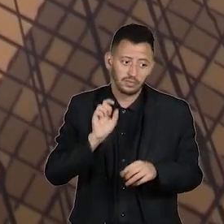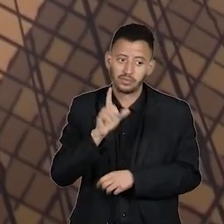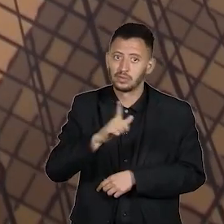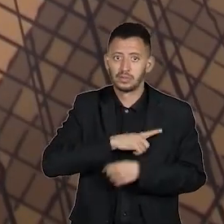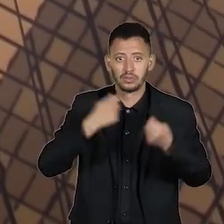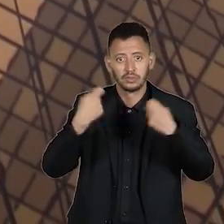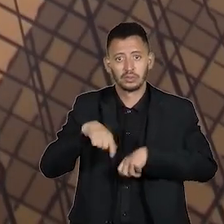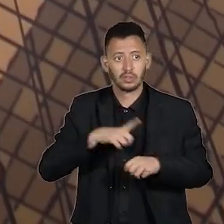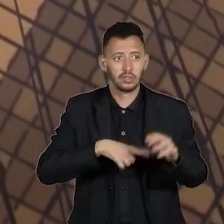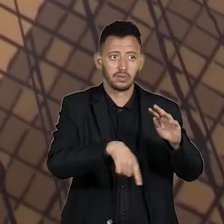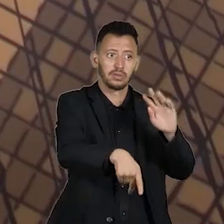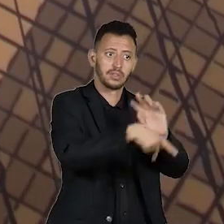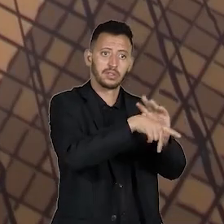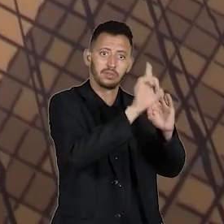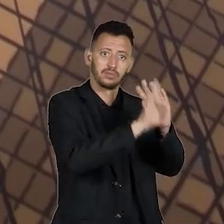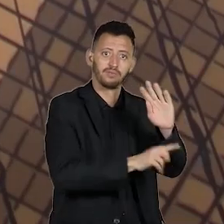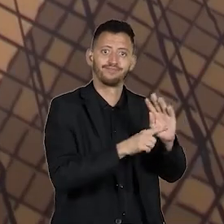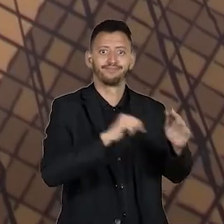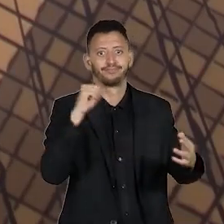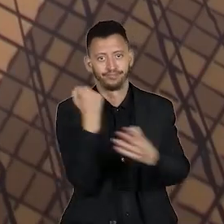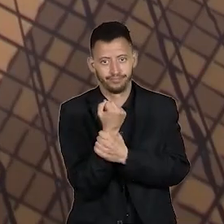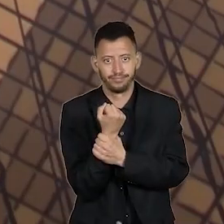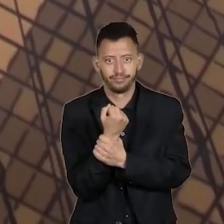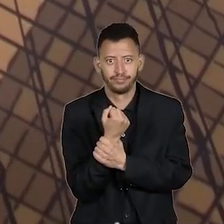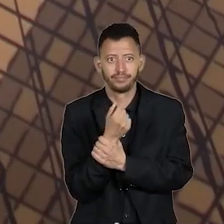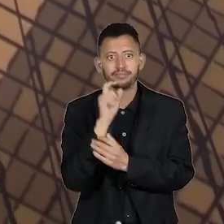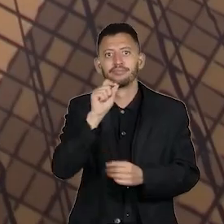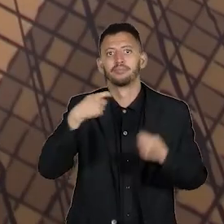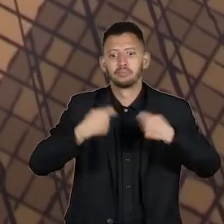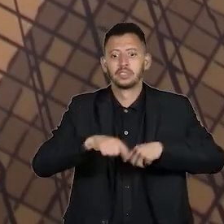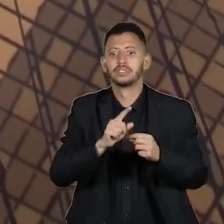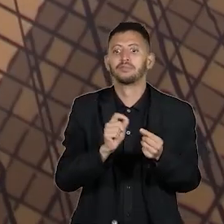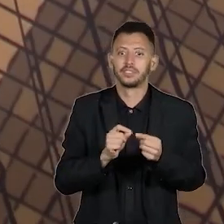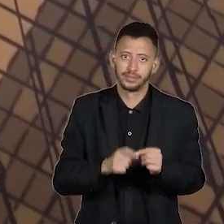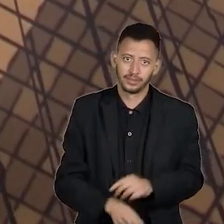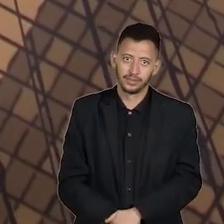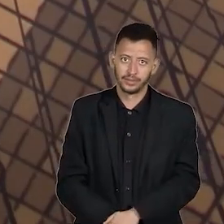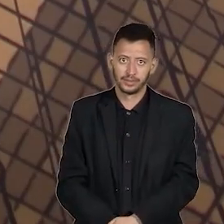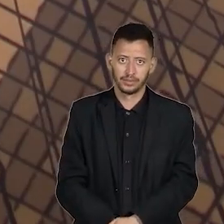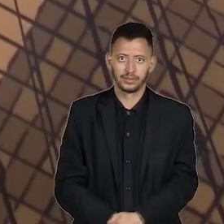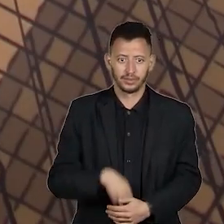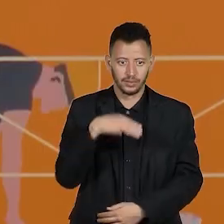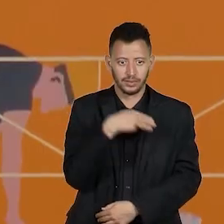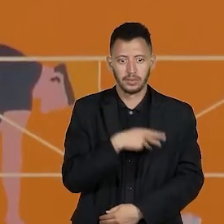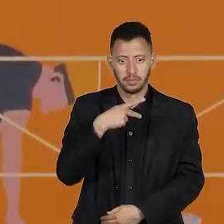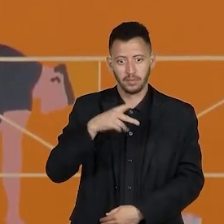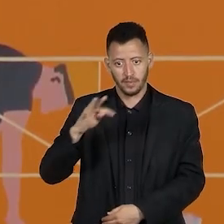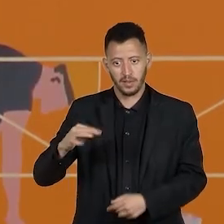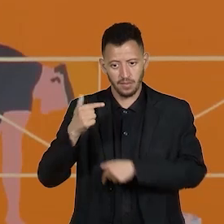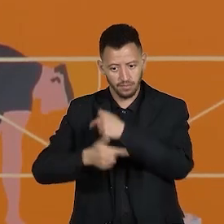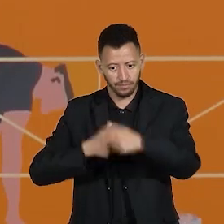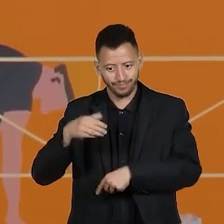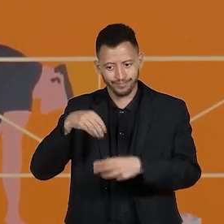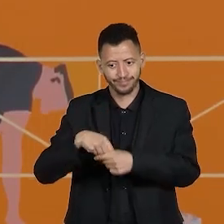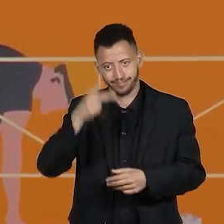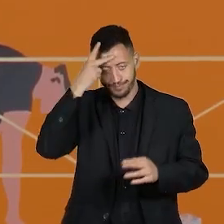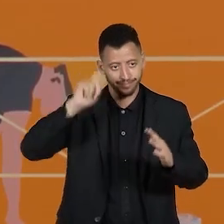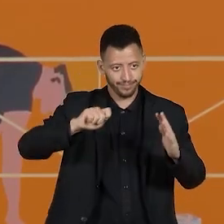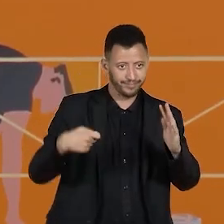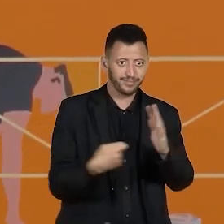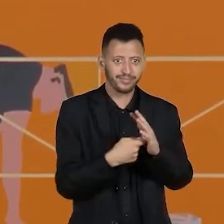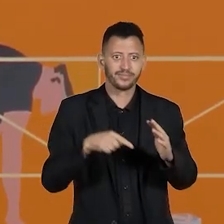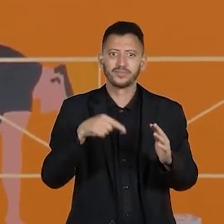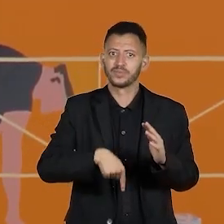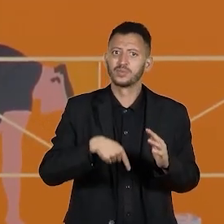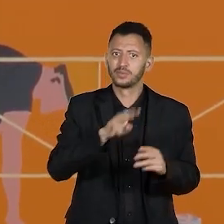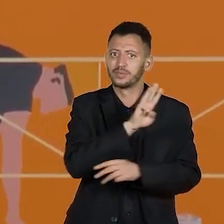que não estão tendo seus direitos plenamente garantidos, o que eles devem fazer? O Ministério Público do Trabalho